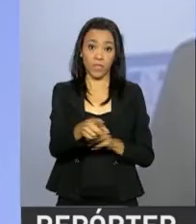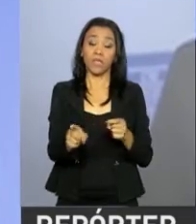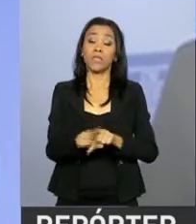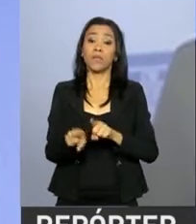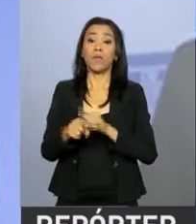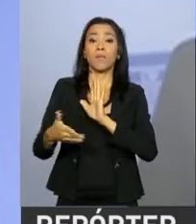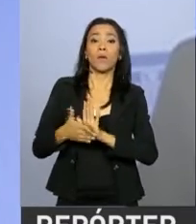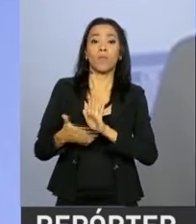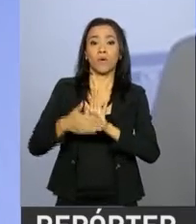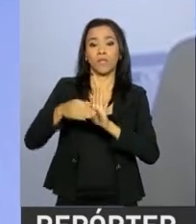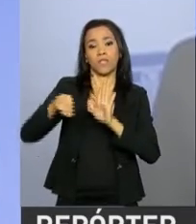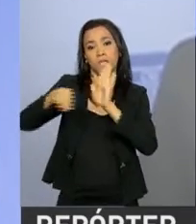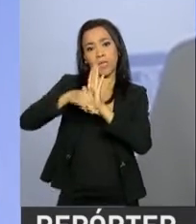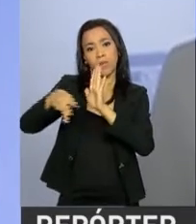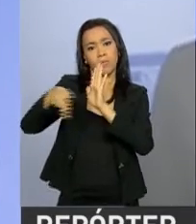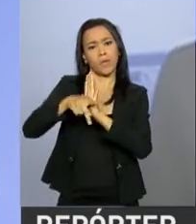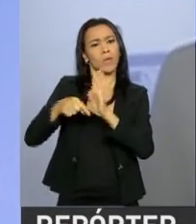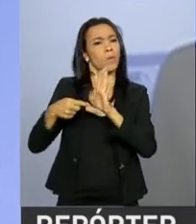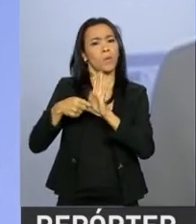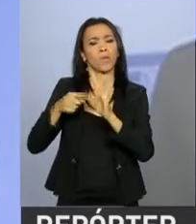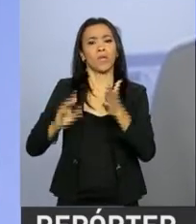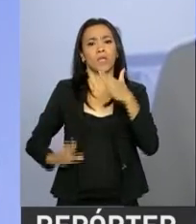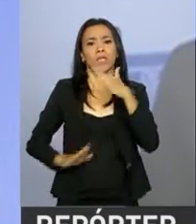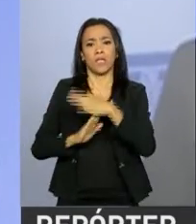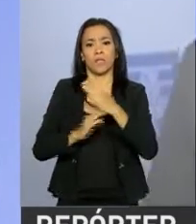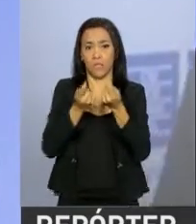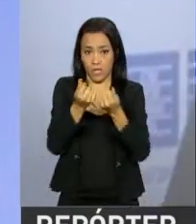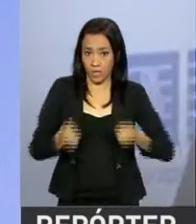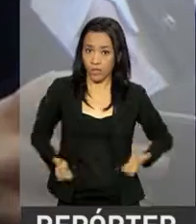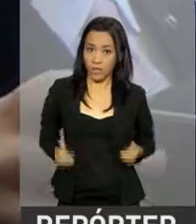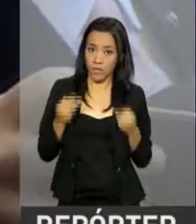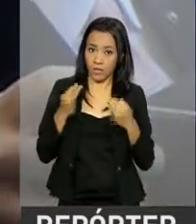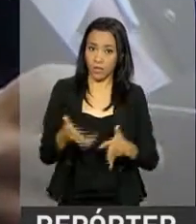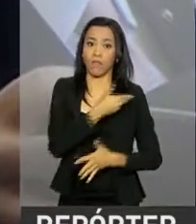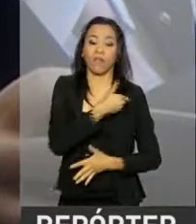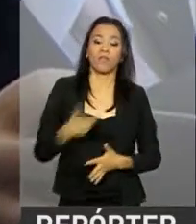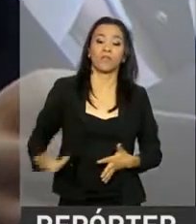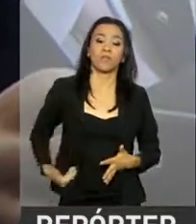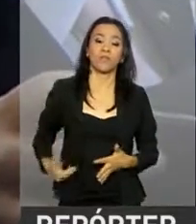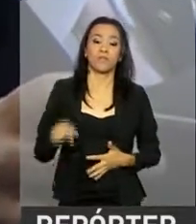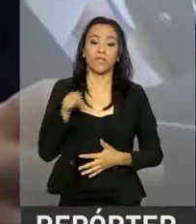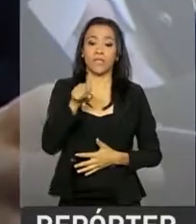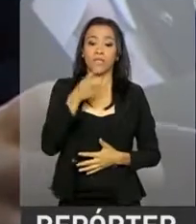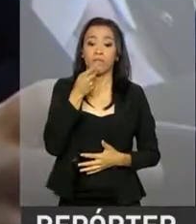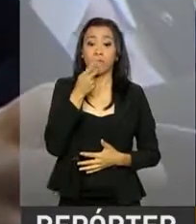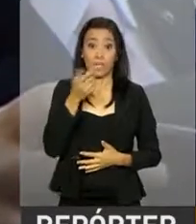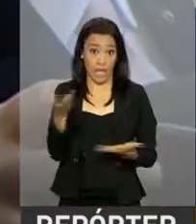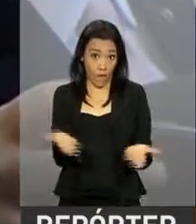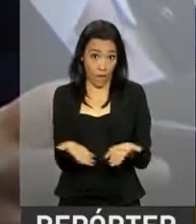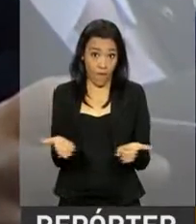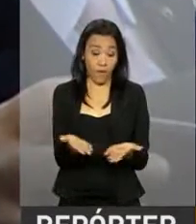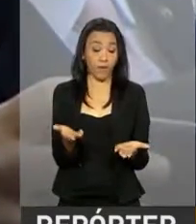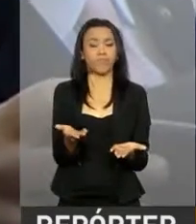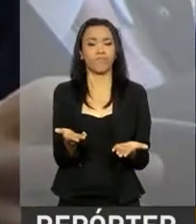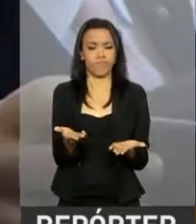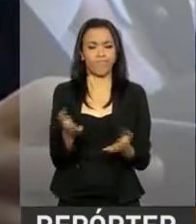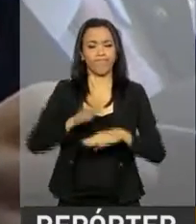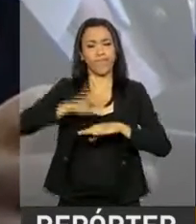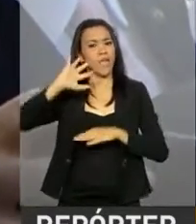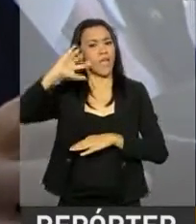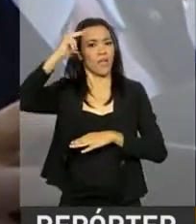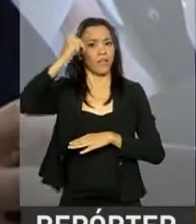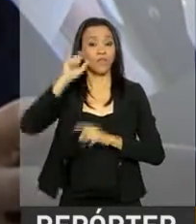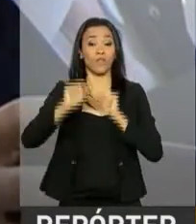constitucional que limita o crescimento dos gastos públicos nesse primeiro momento nós precisamos resolver a questão do déficit